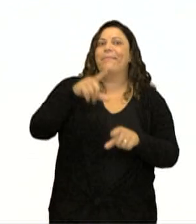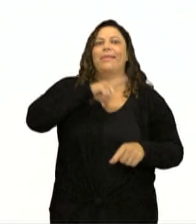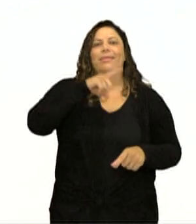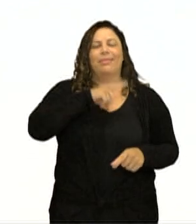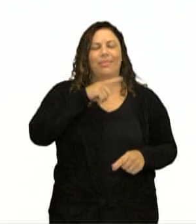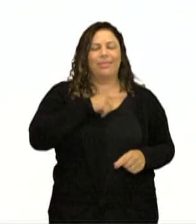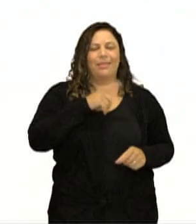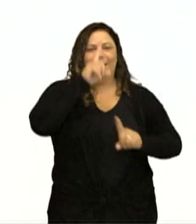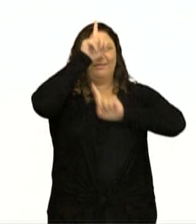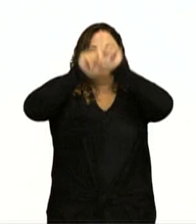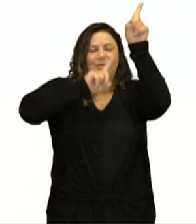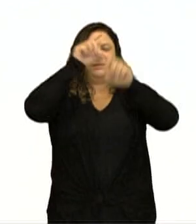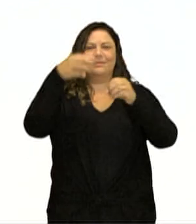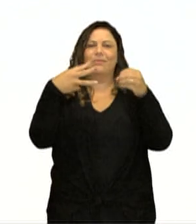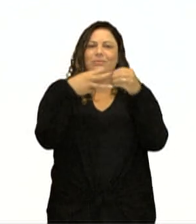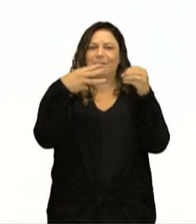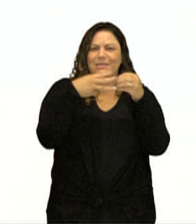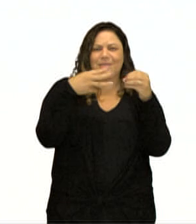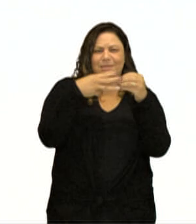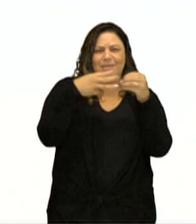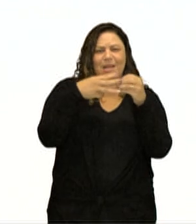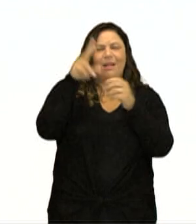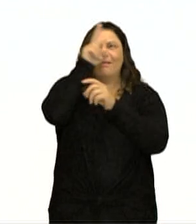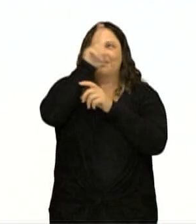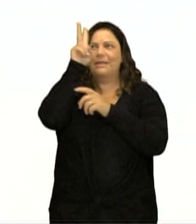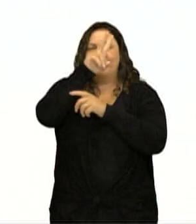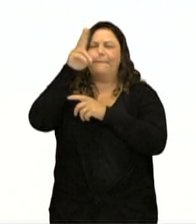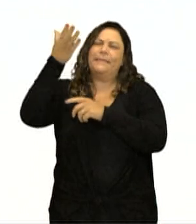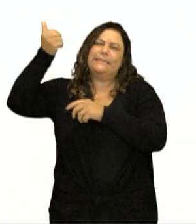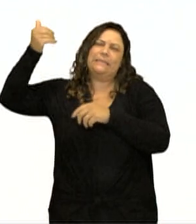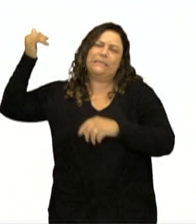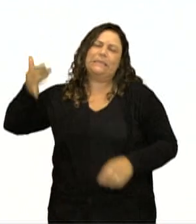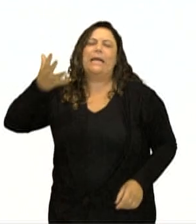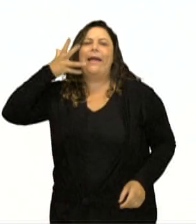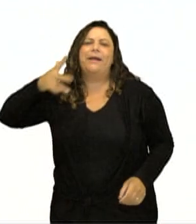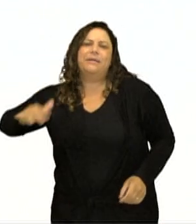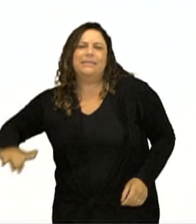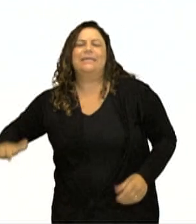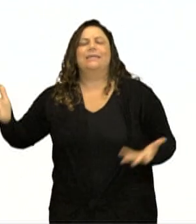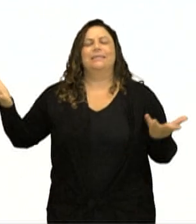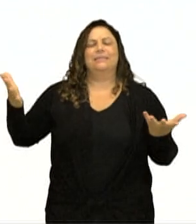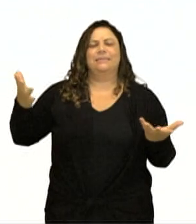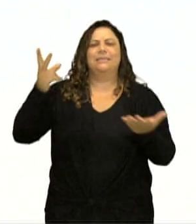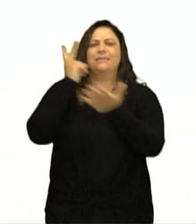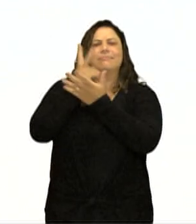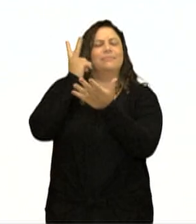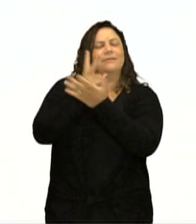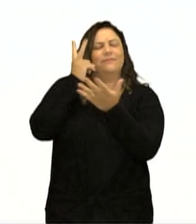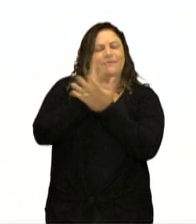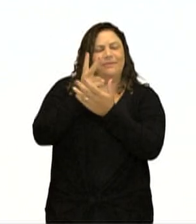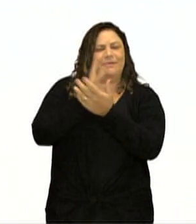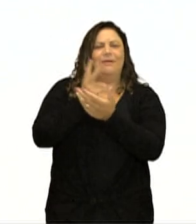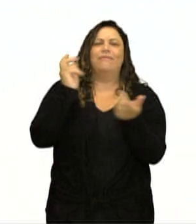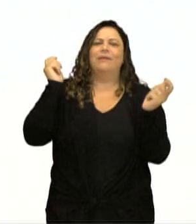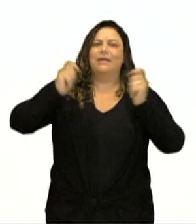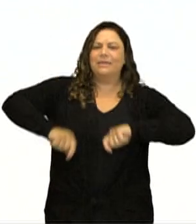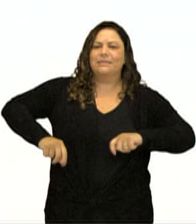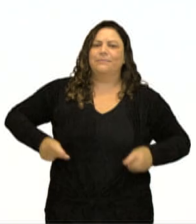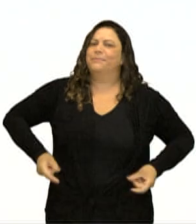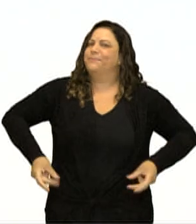entre aspas, uma memória imunológica. A vacina é chamada de, letra A, imunização